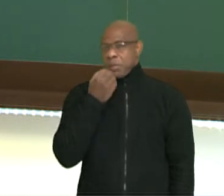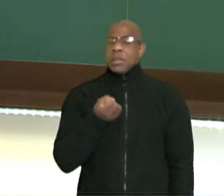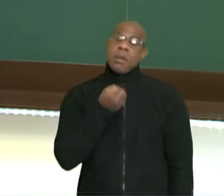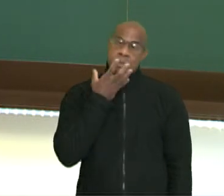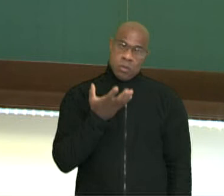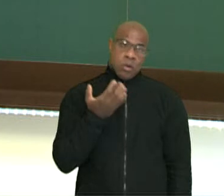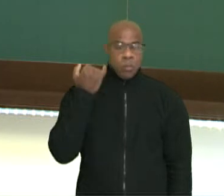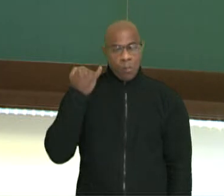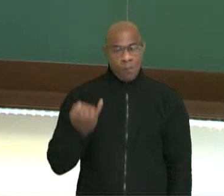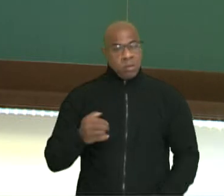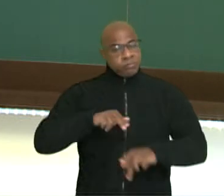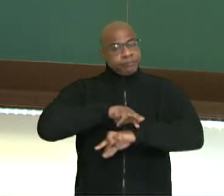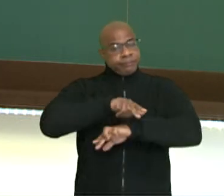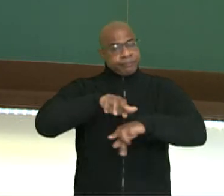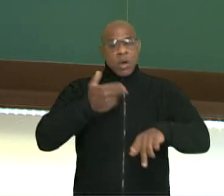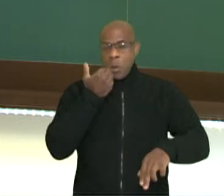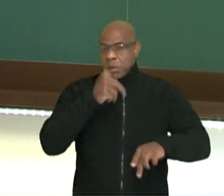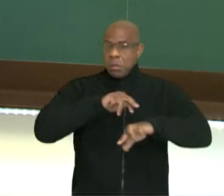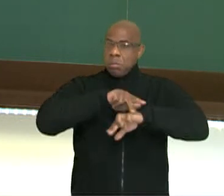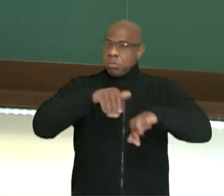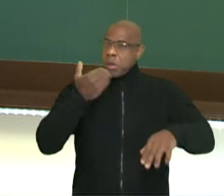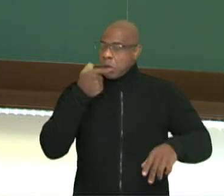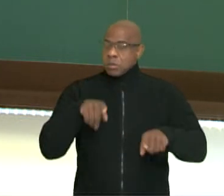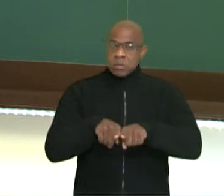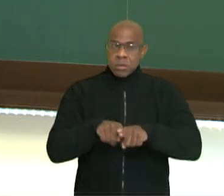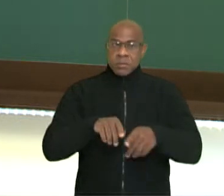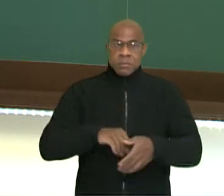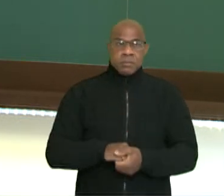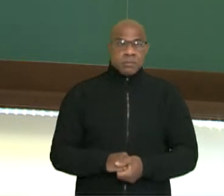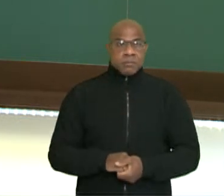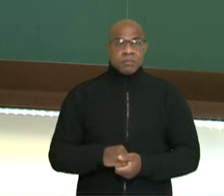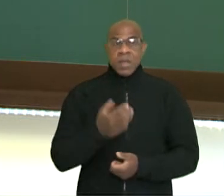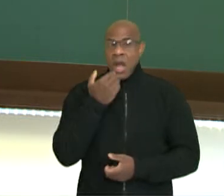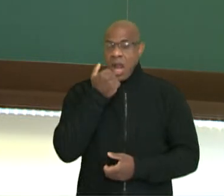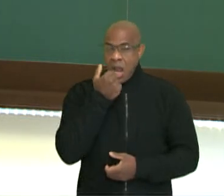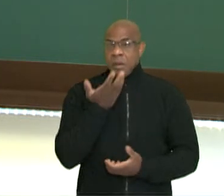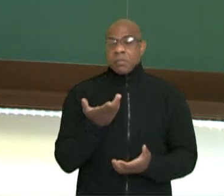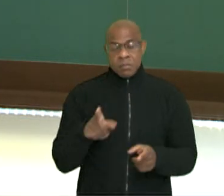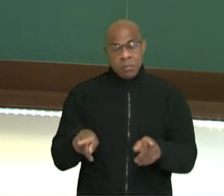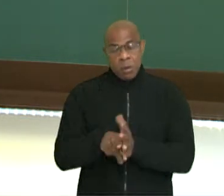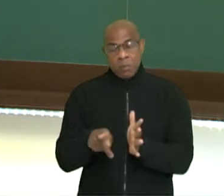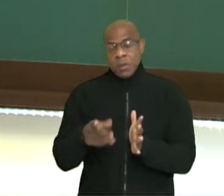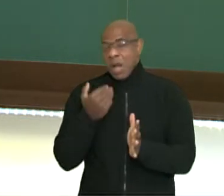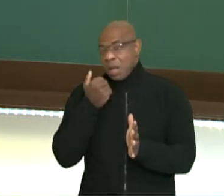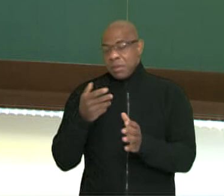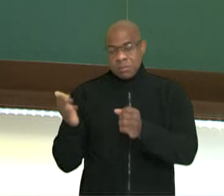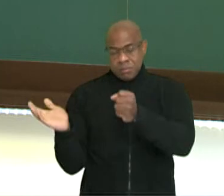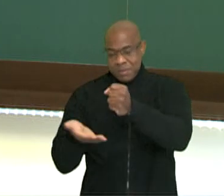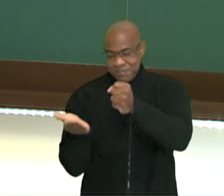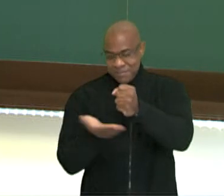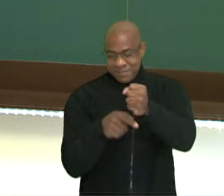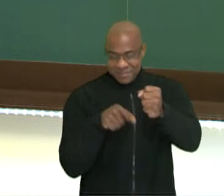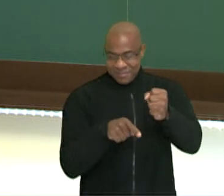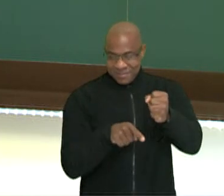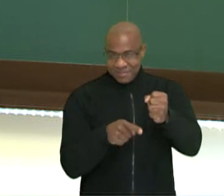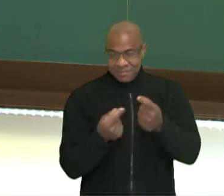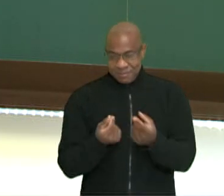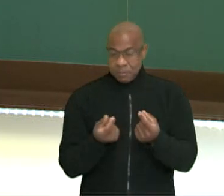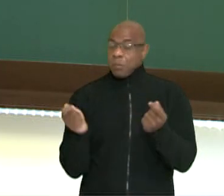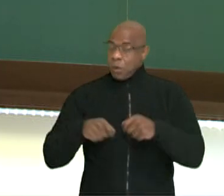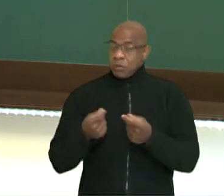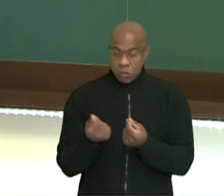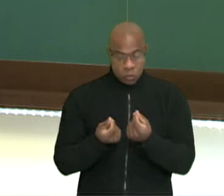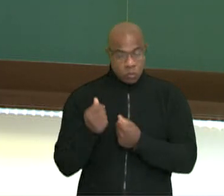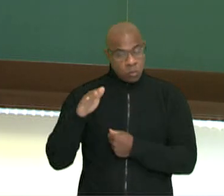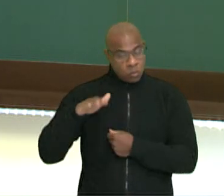dieta diversificada, gente? Além de ter essa dieta com alimentos da safra, nós podemos economizar,